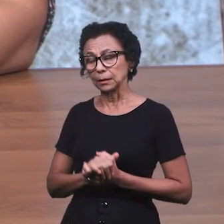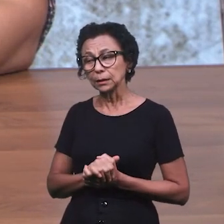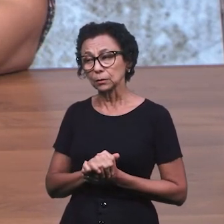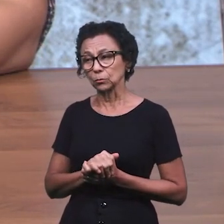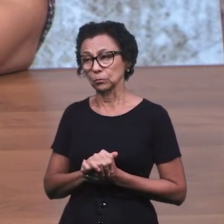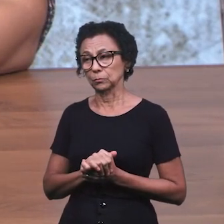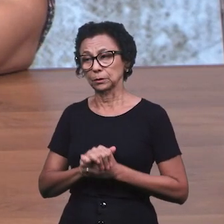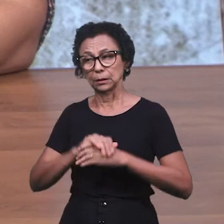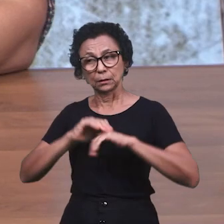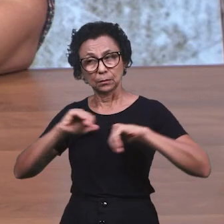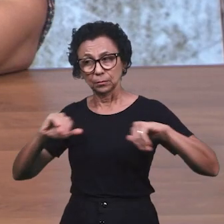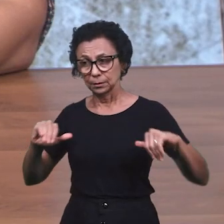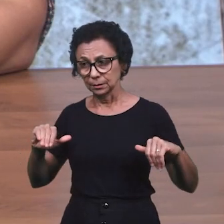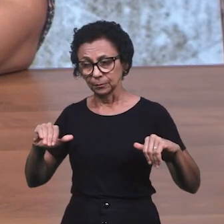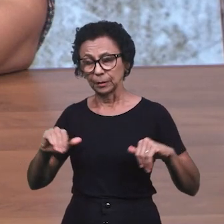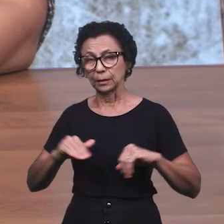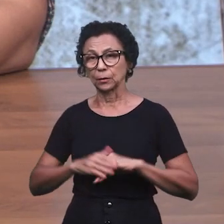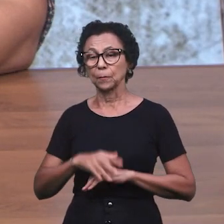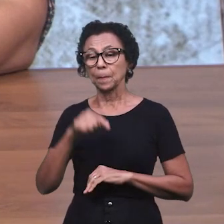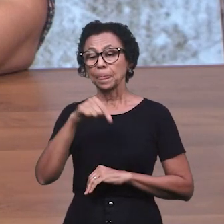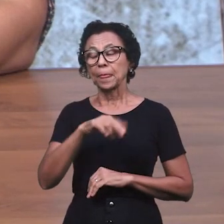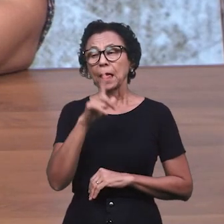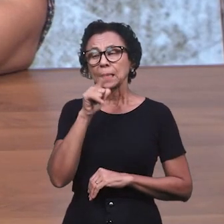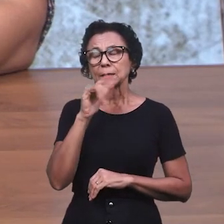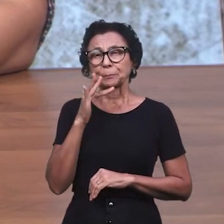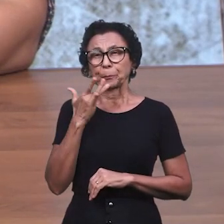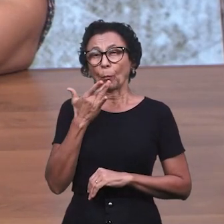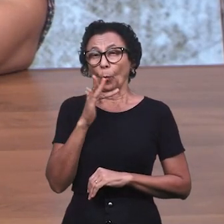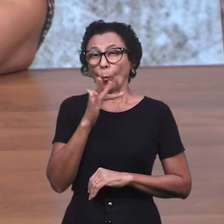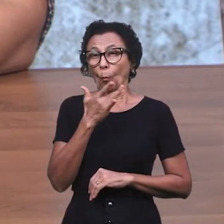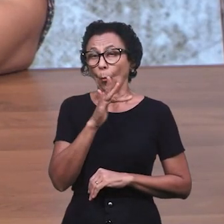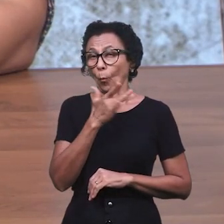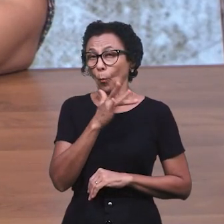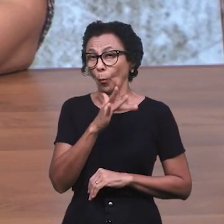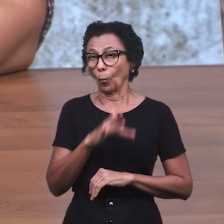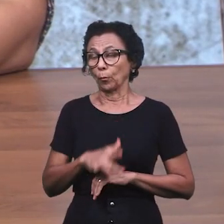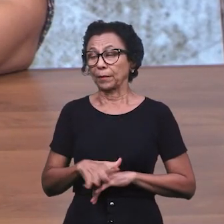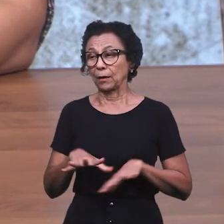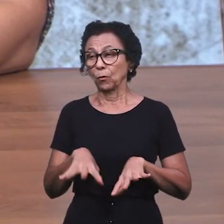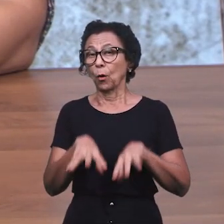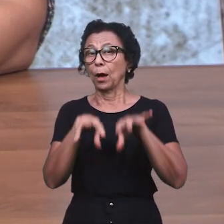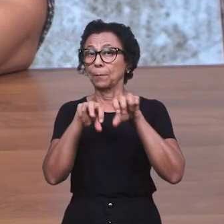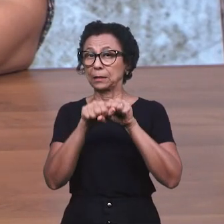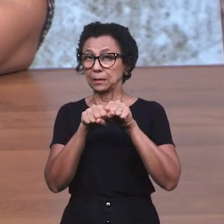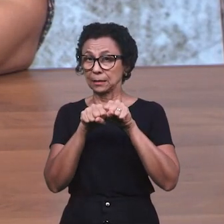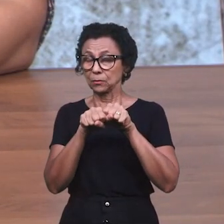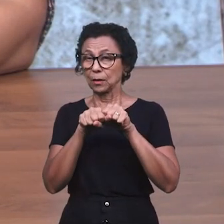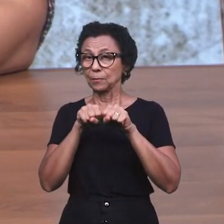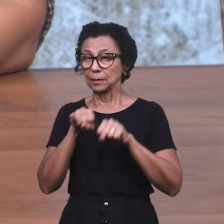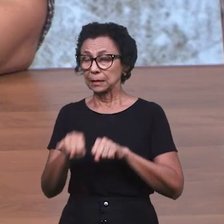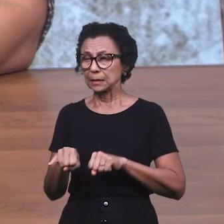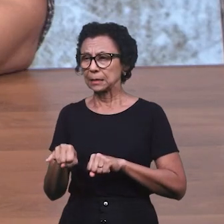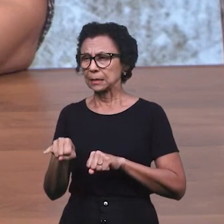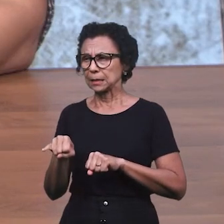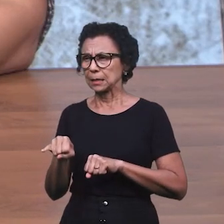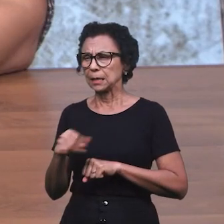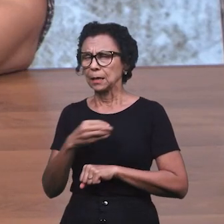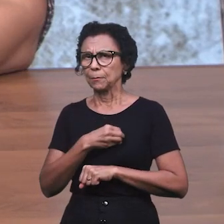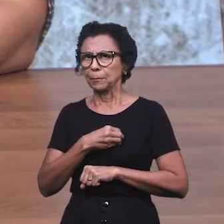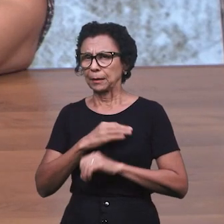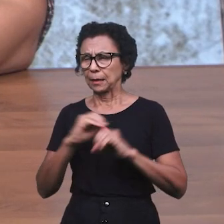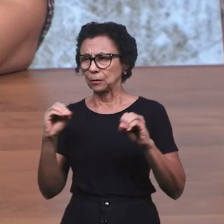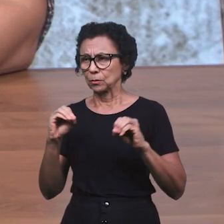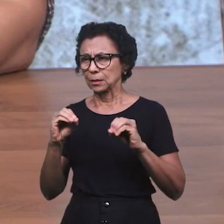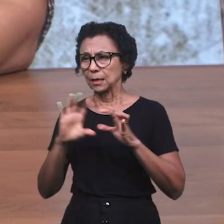imundícia, destas águas amargas, amaldiçoantes, serás livre. Mas, se